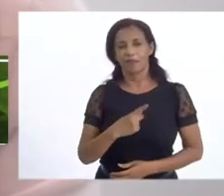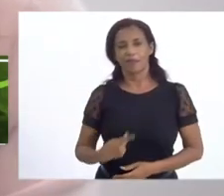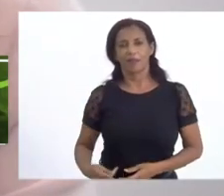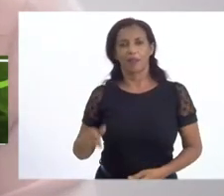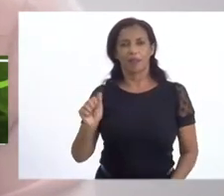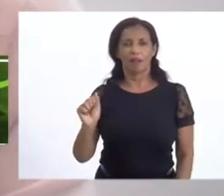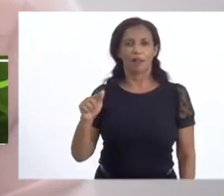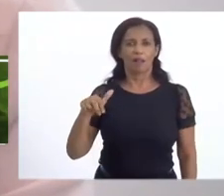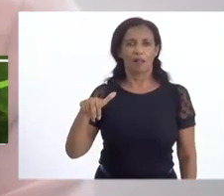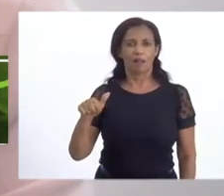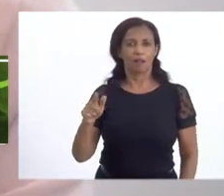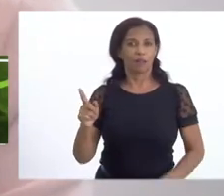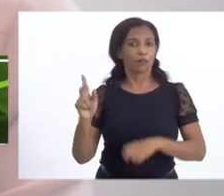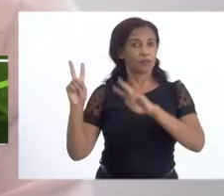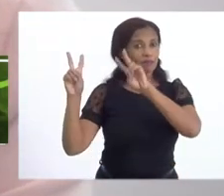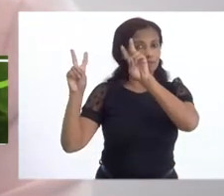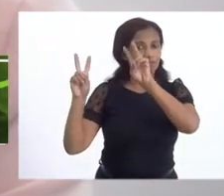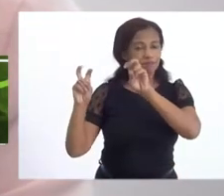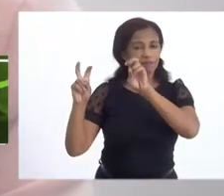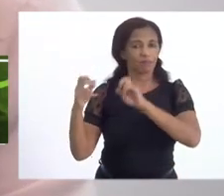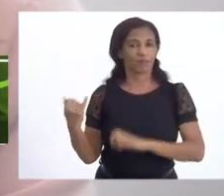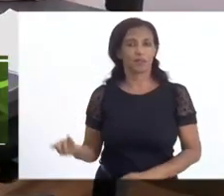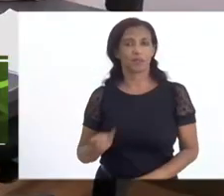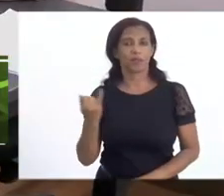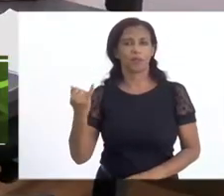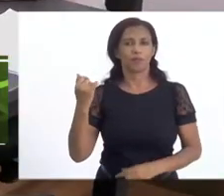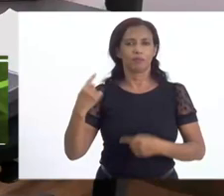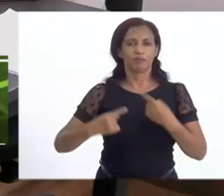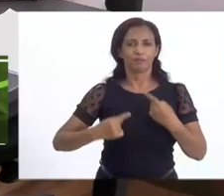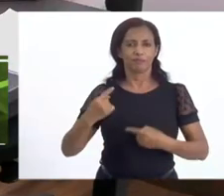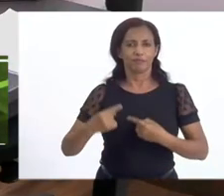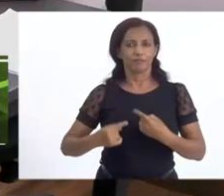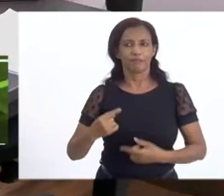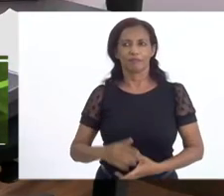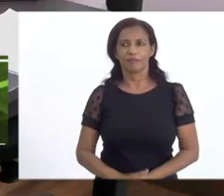né, por esse tema tão importante em debate.